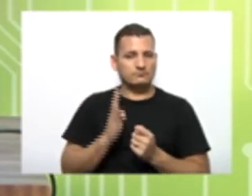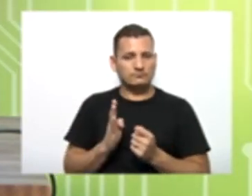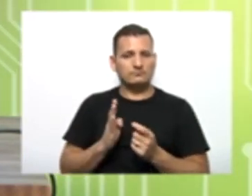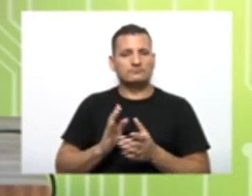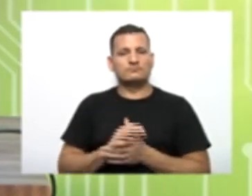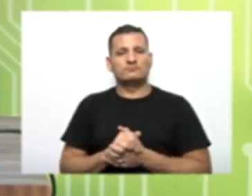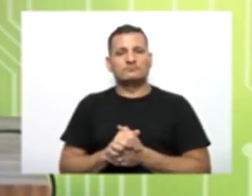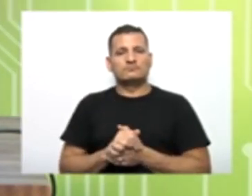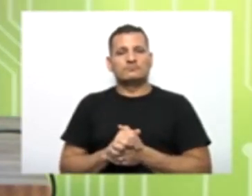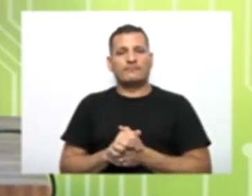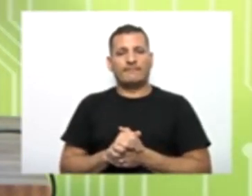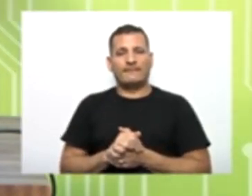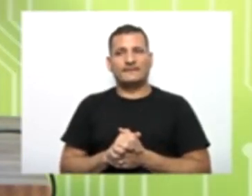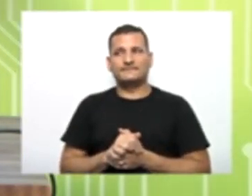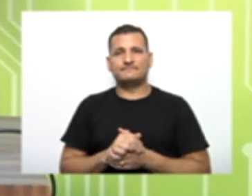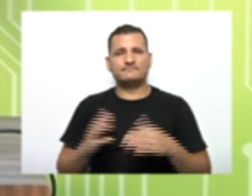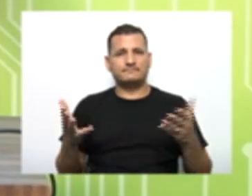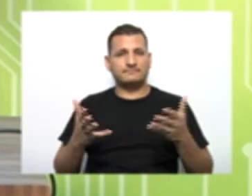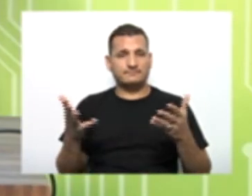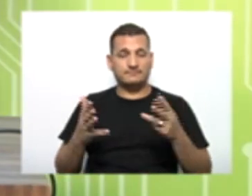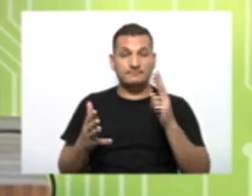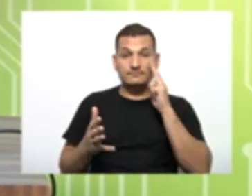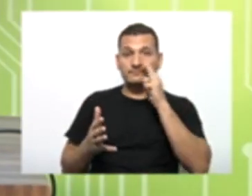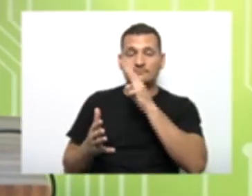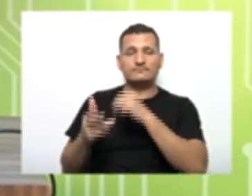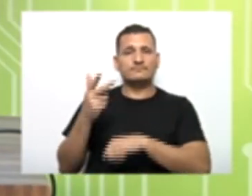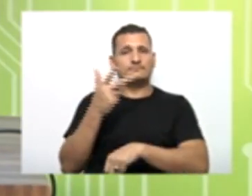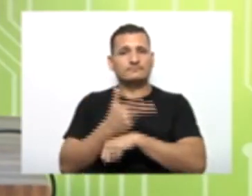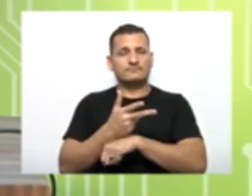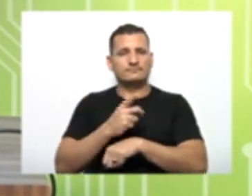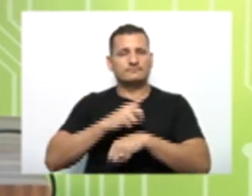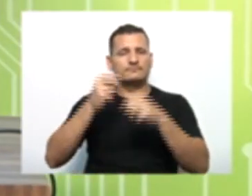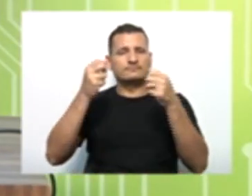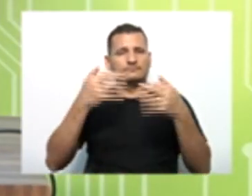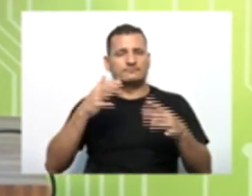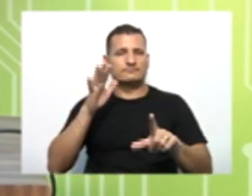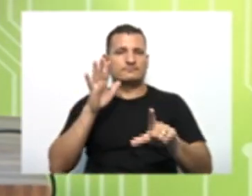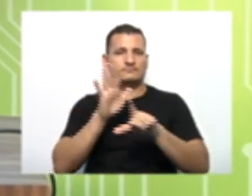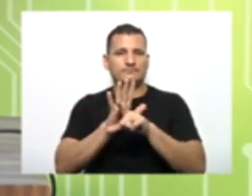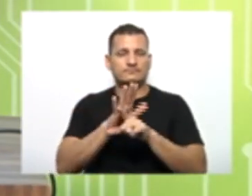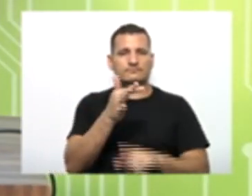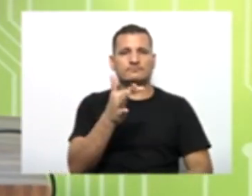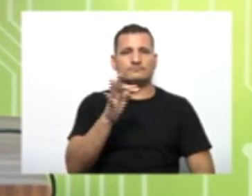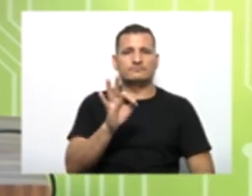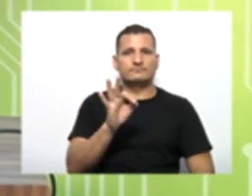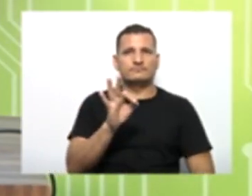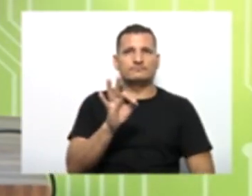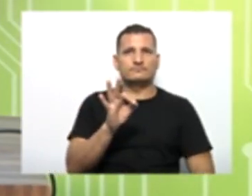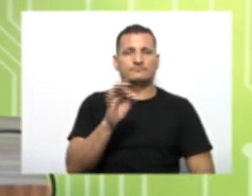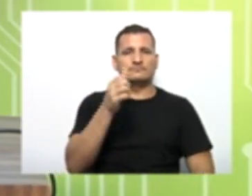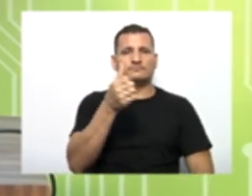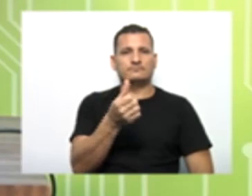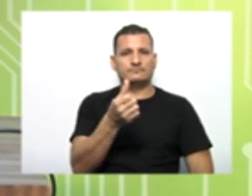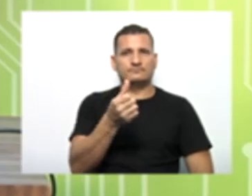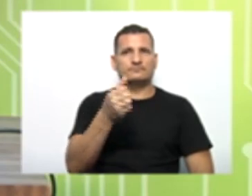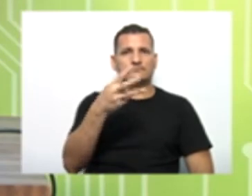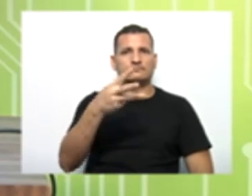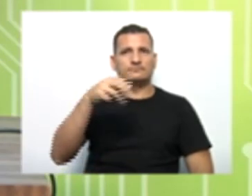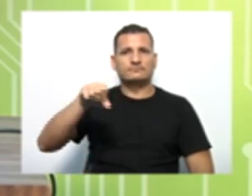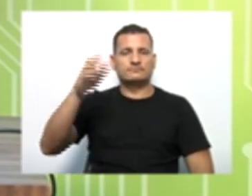Geral da África em português, que pretende disseminar uma nova visão sobre o continente africano para os brasileiros, a fim